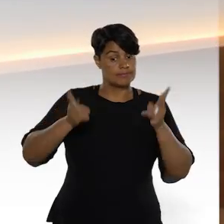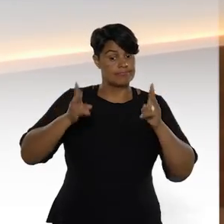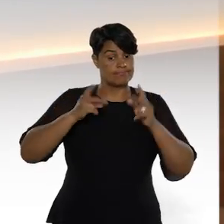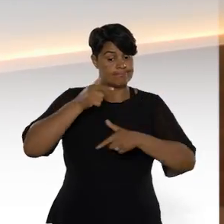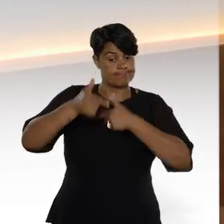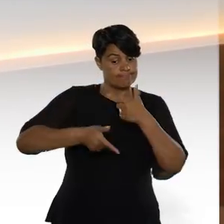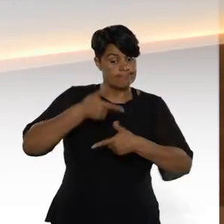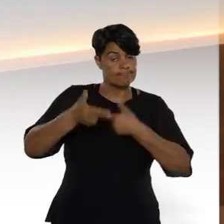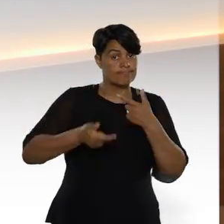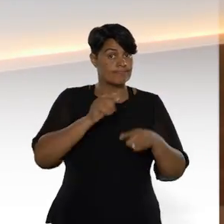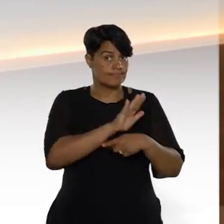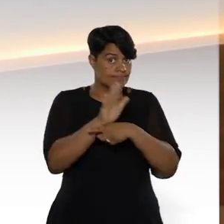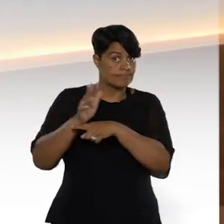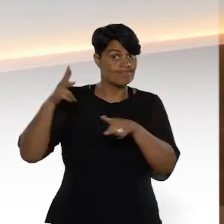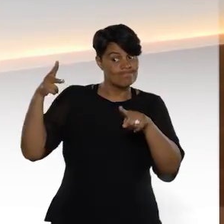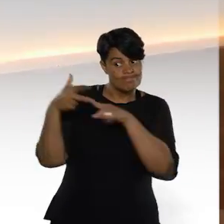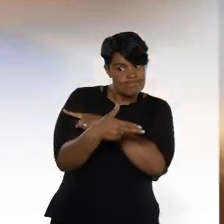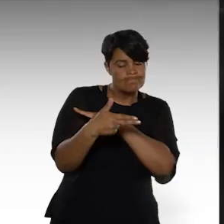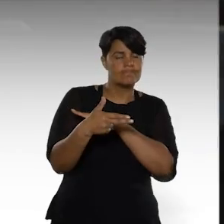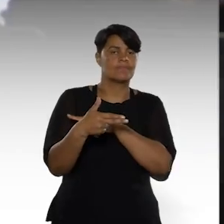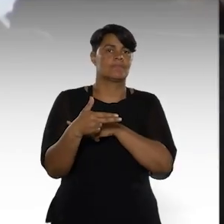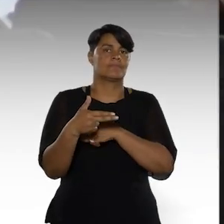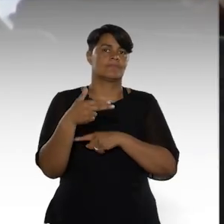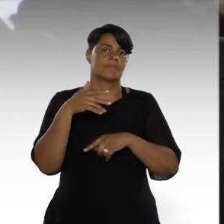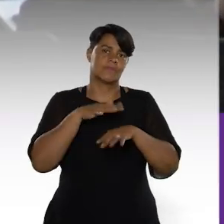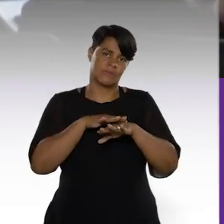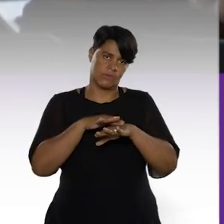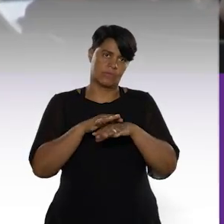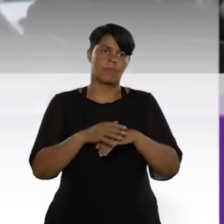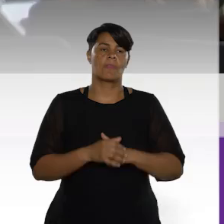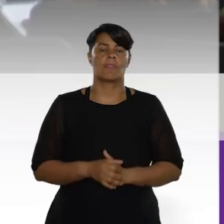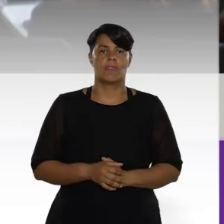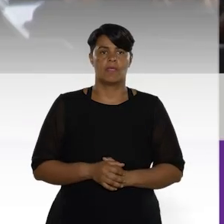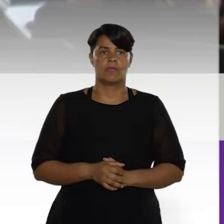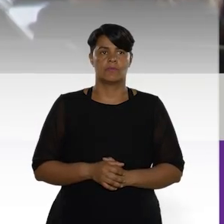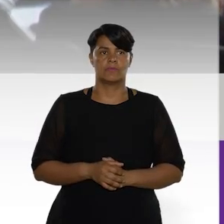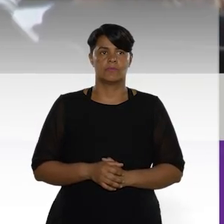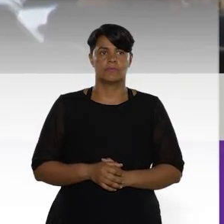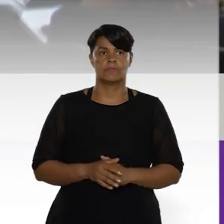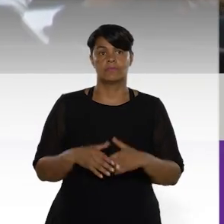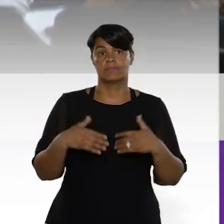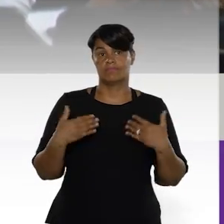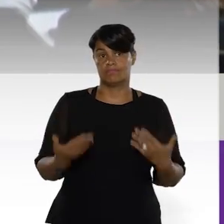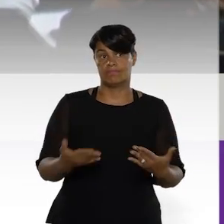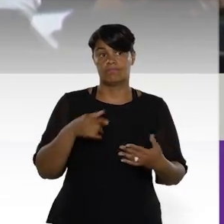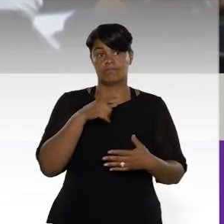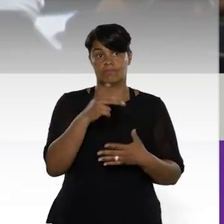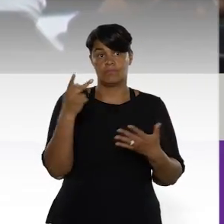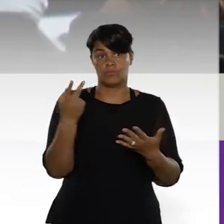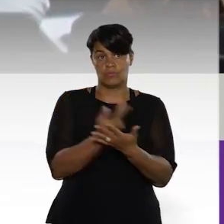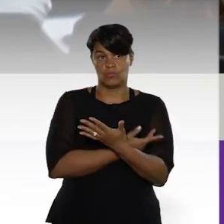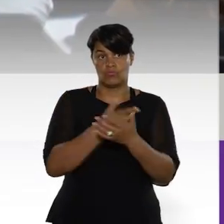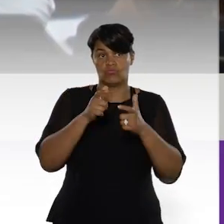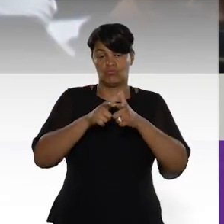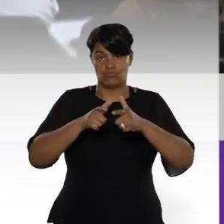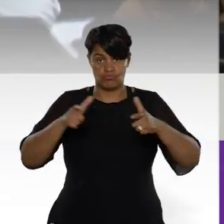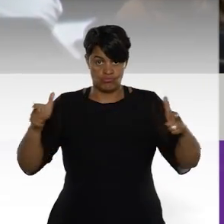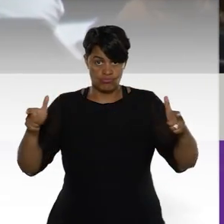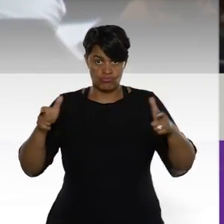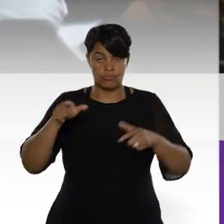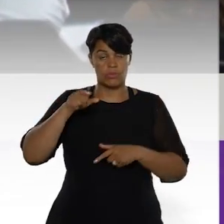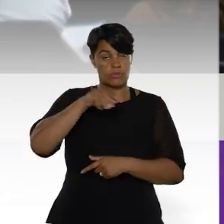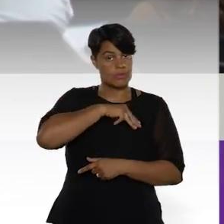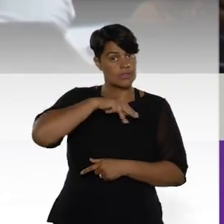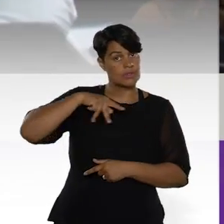ações efetivas no combate à doença. Com o aumento dos casos de meningite tipo B em Alagoas, o Ministério